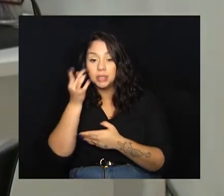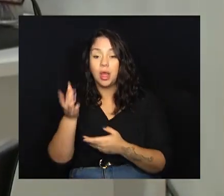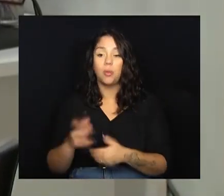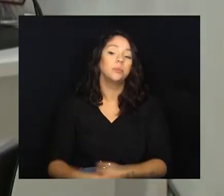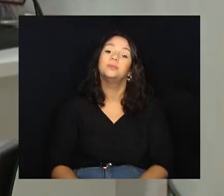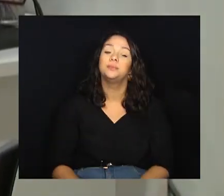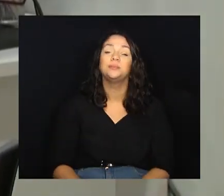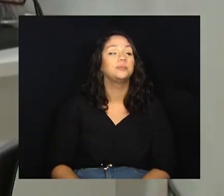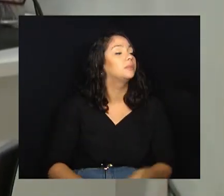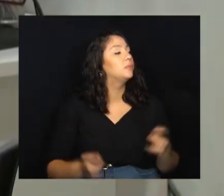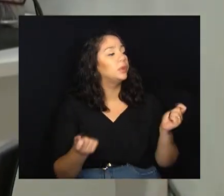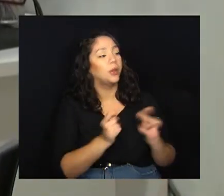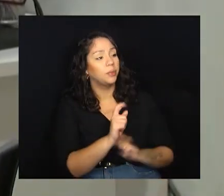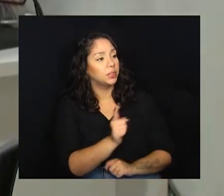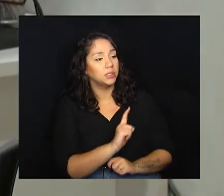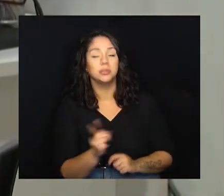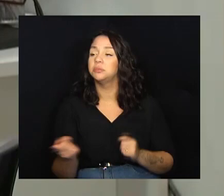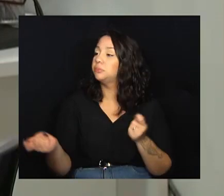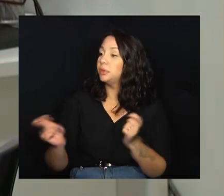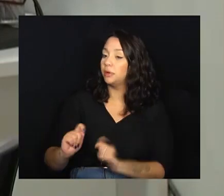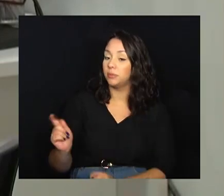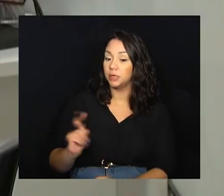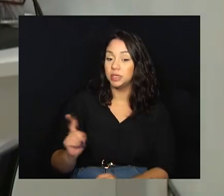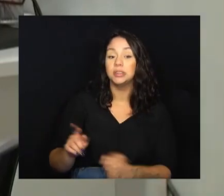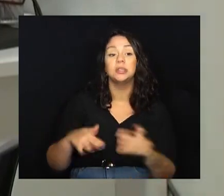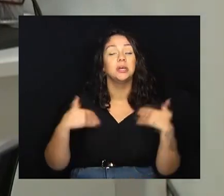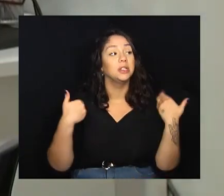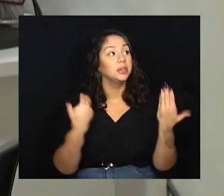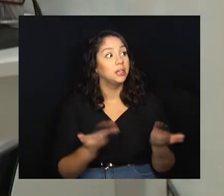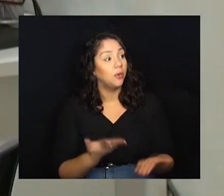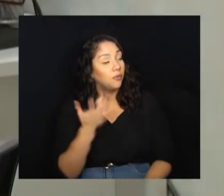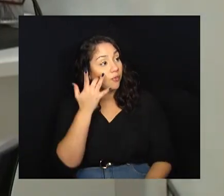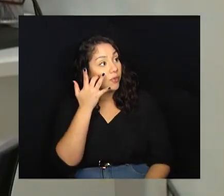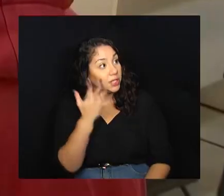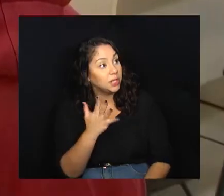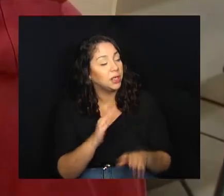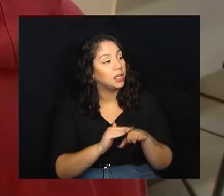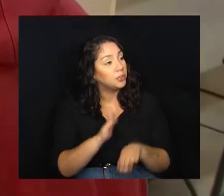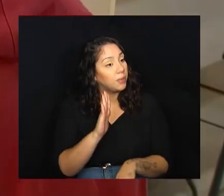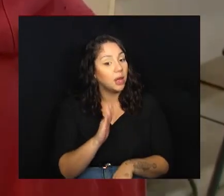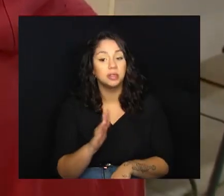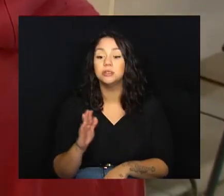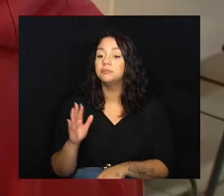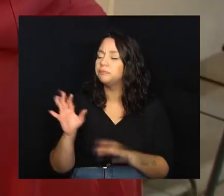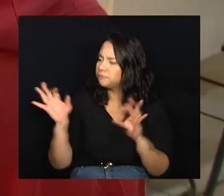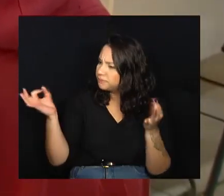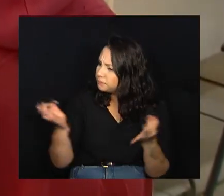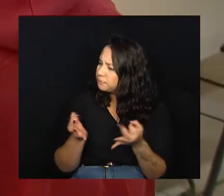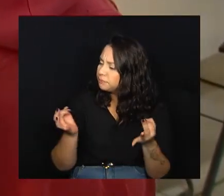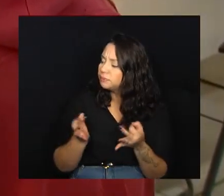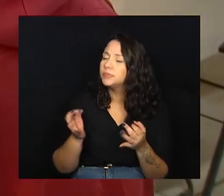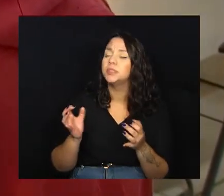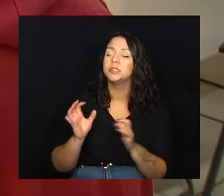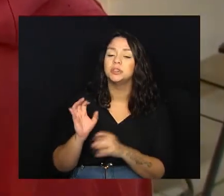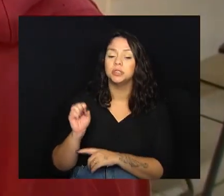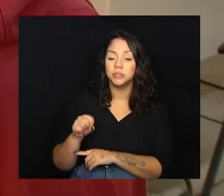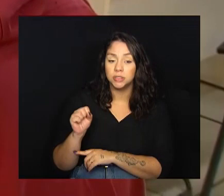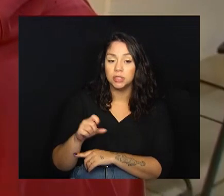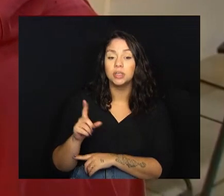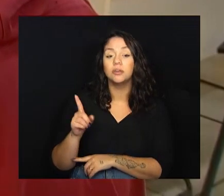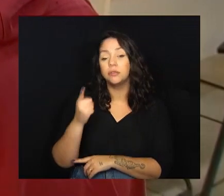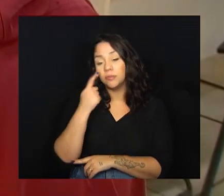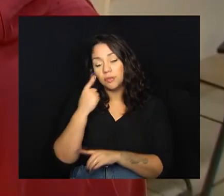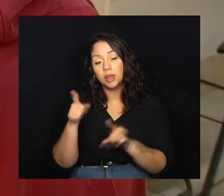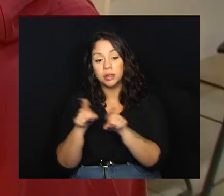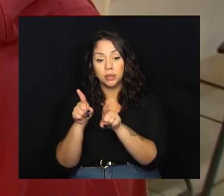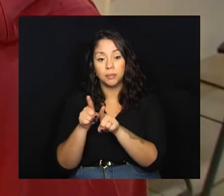não a necessidade bom então é uma facilidade a mais aí né Com toda certeza então com isso a gente vê inclusive